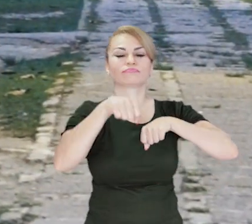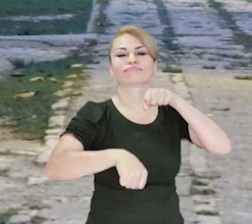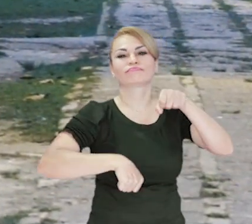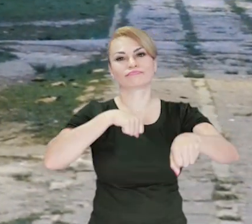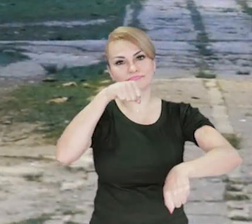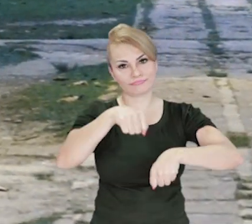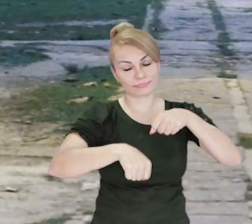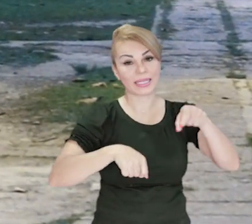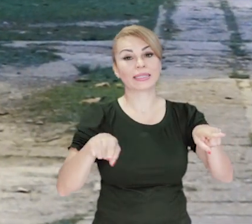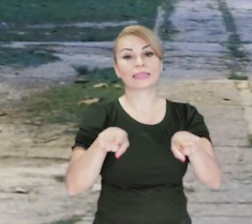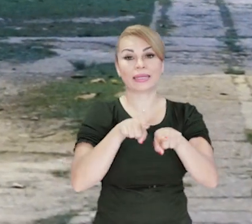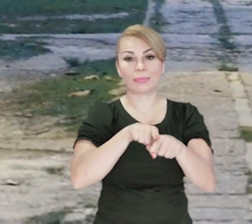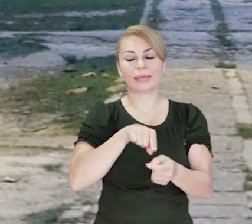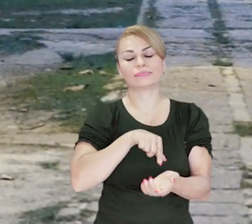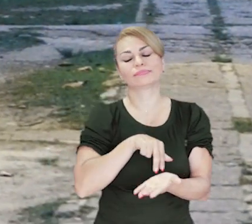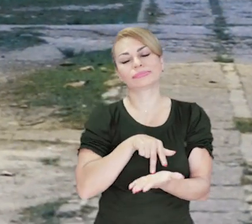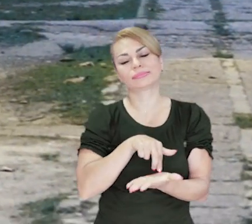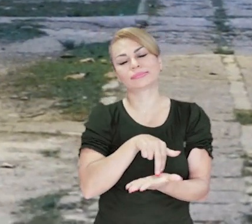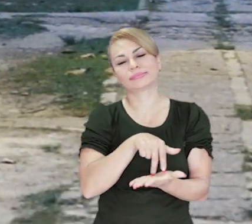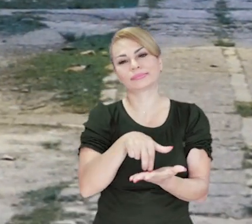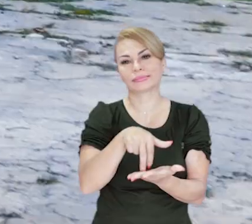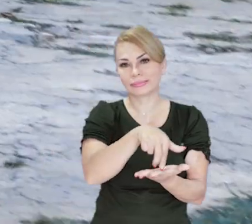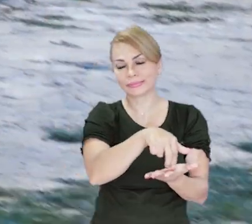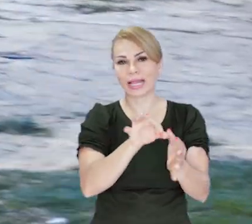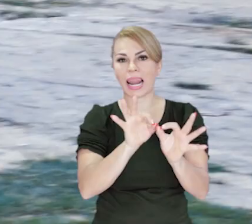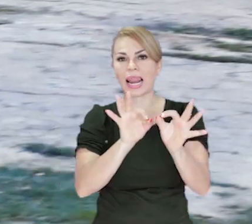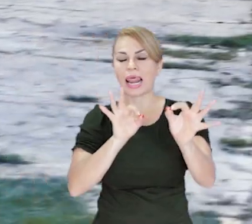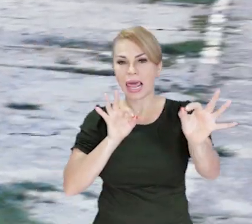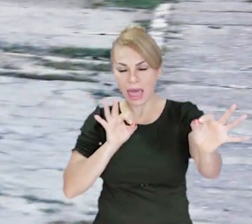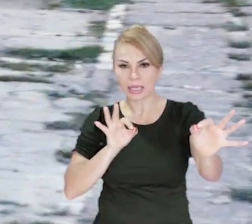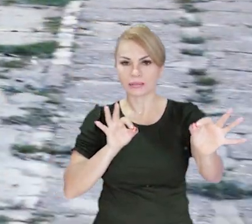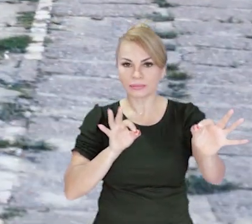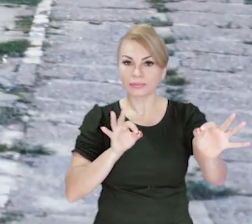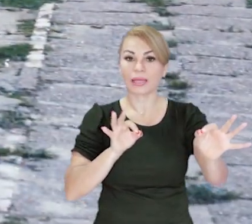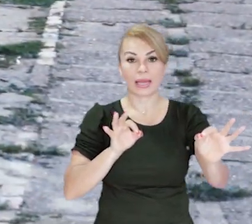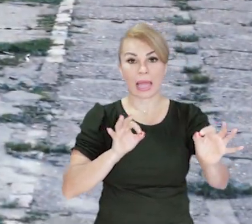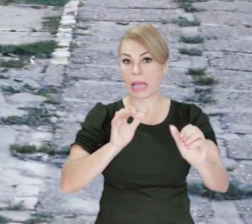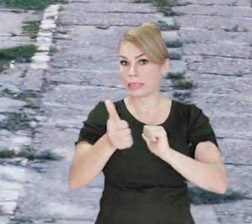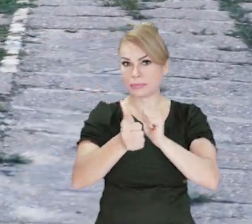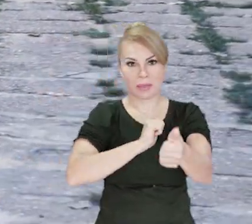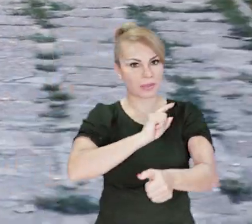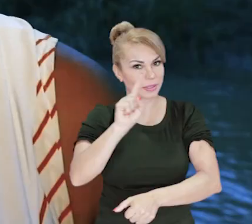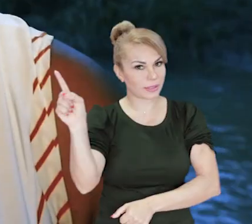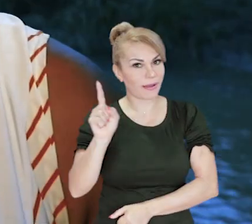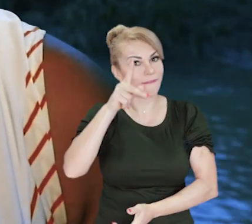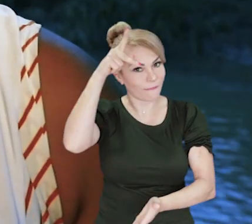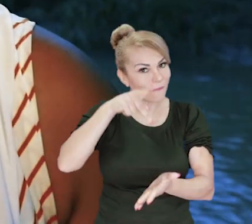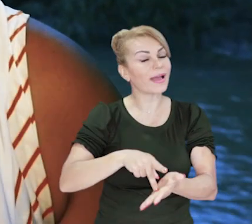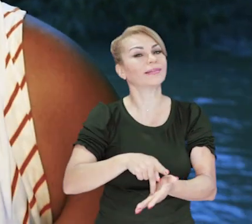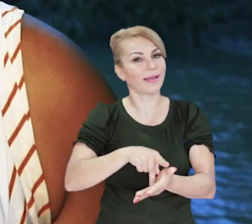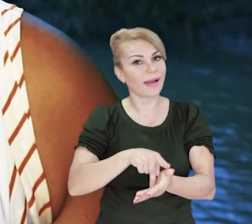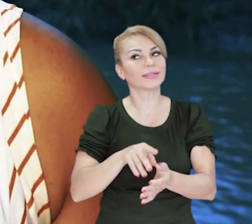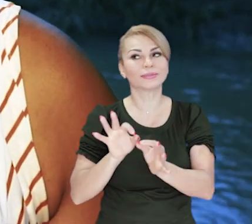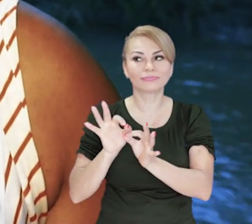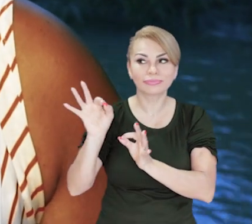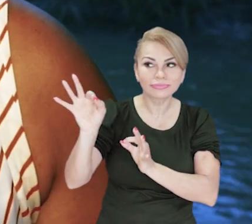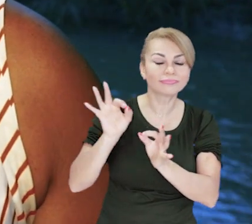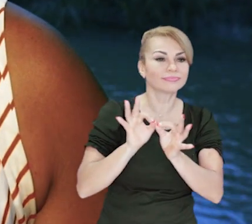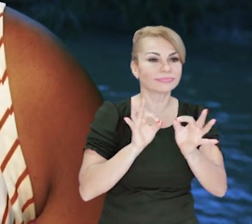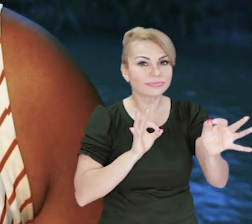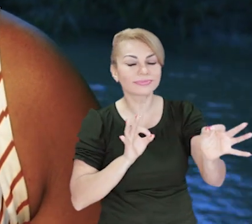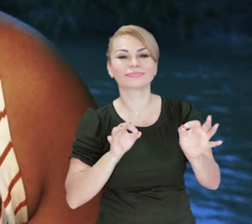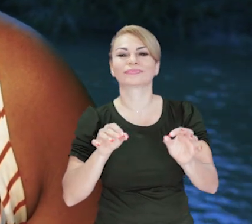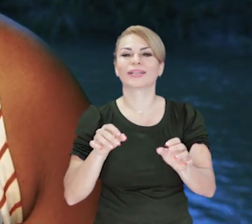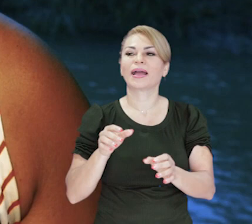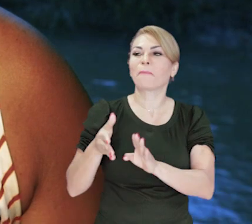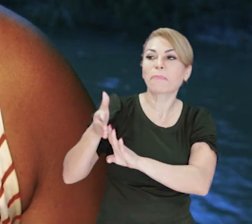de transporte pela terra, pois lá as ruas são calçadas e toda a atenção é necessária. Aí meu filho ia andando de bicicleta, ele correu